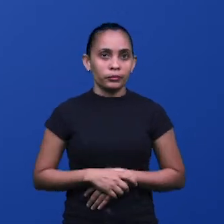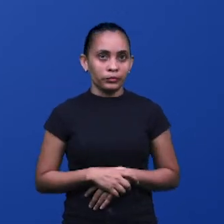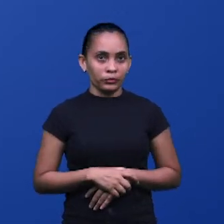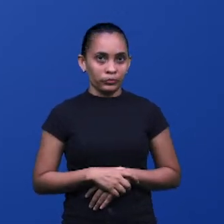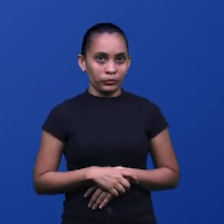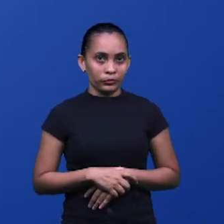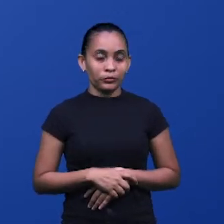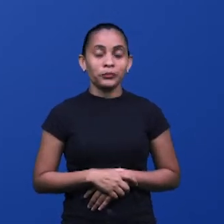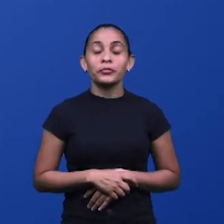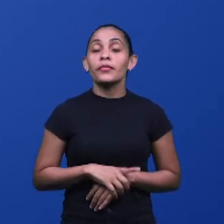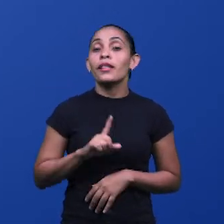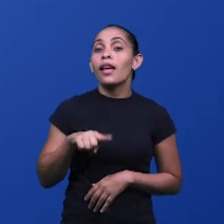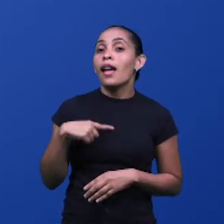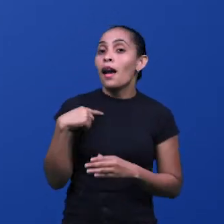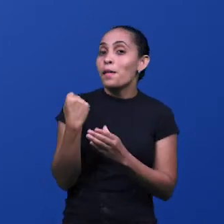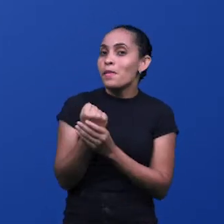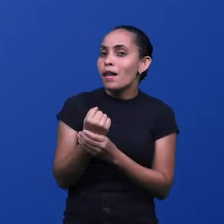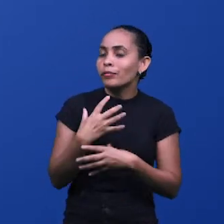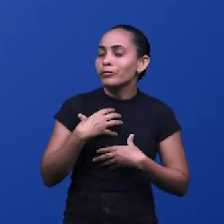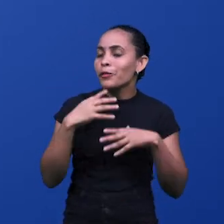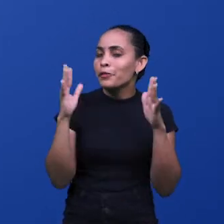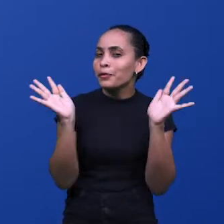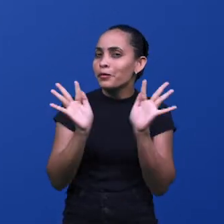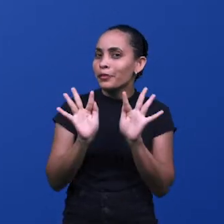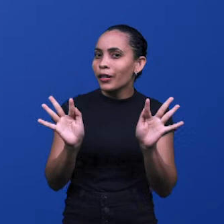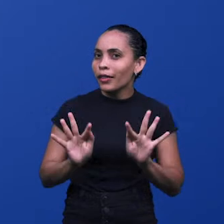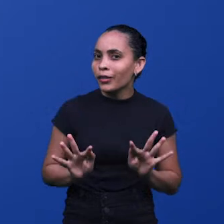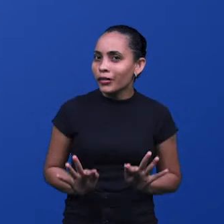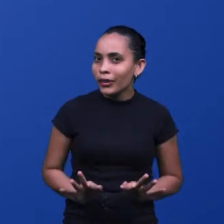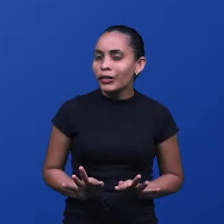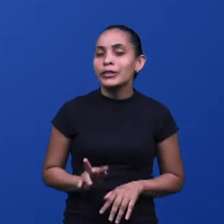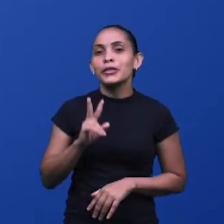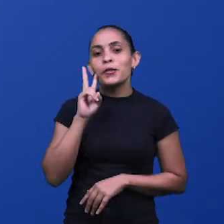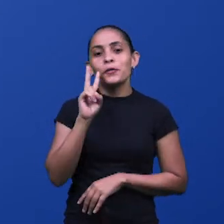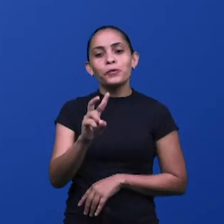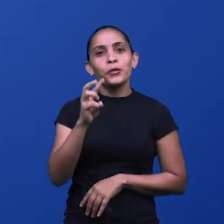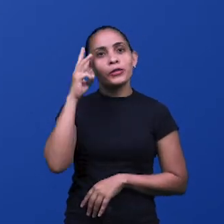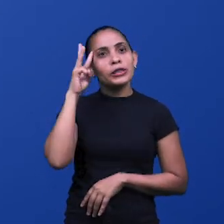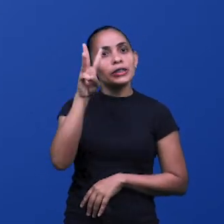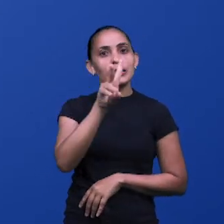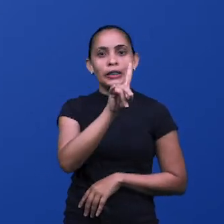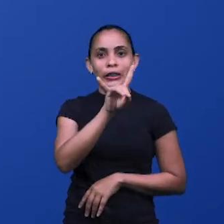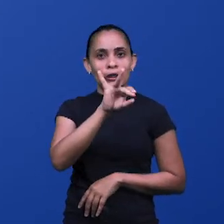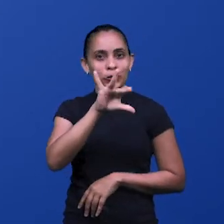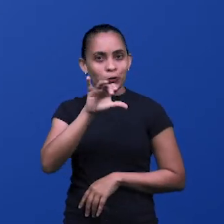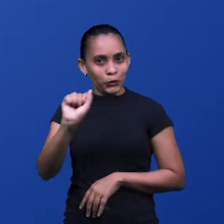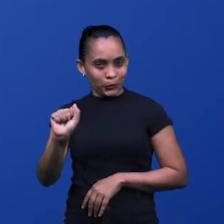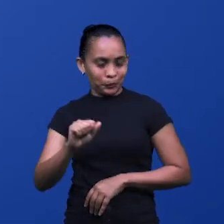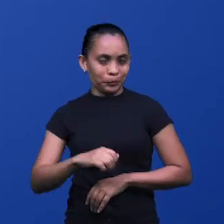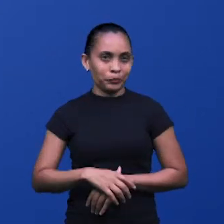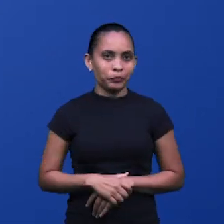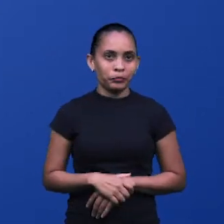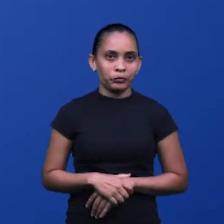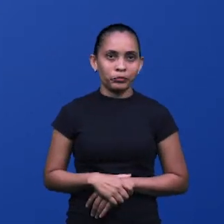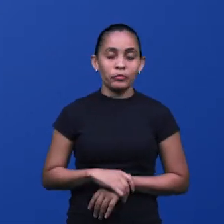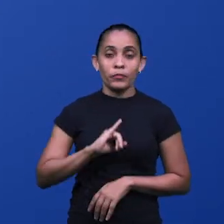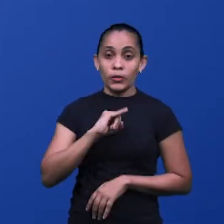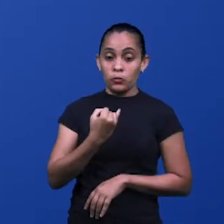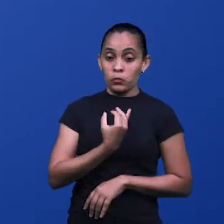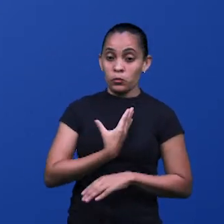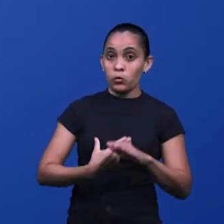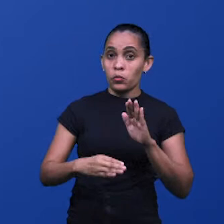O Abraão ficou feliz que viu o terceiro dia. Amém. Em